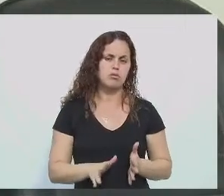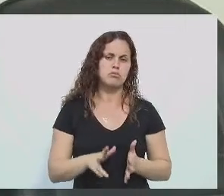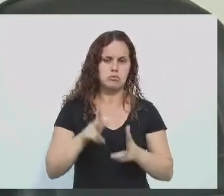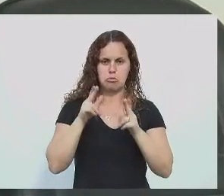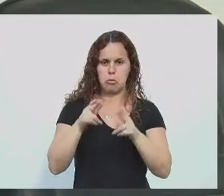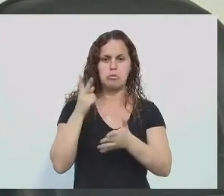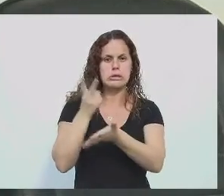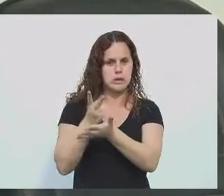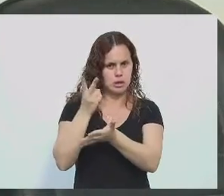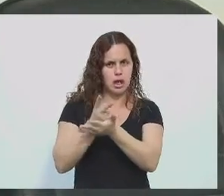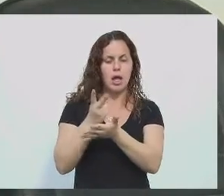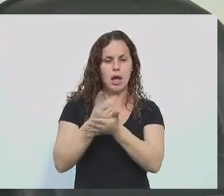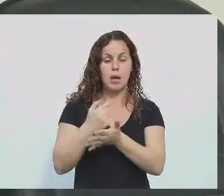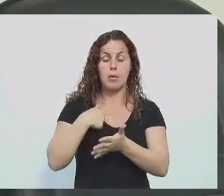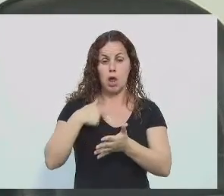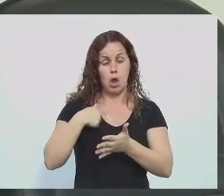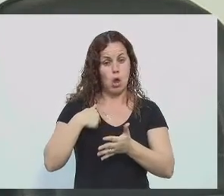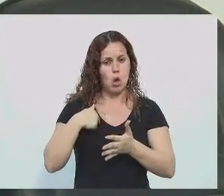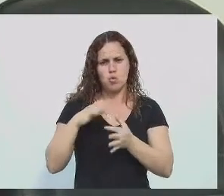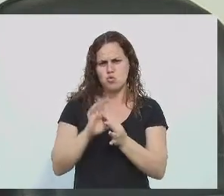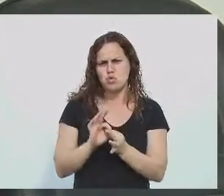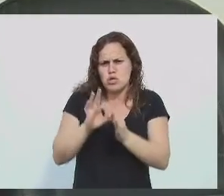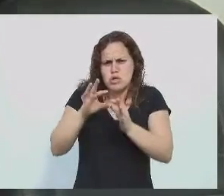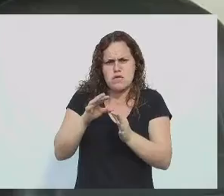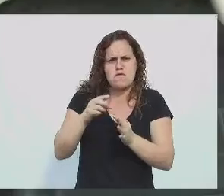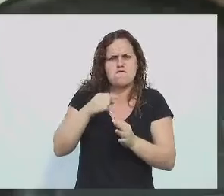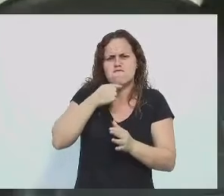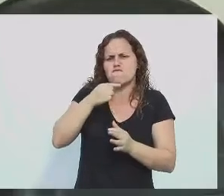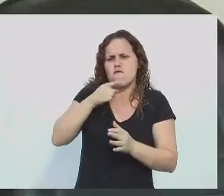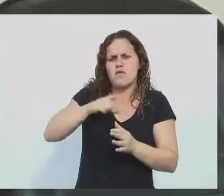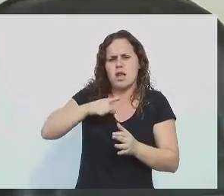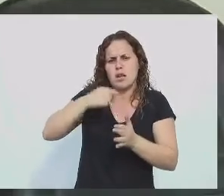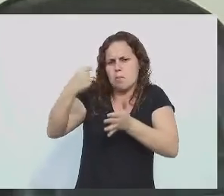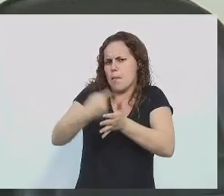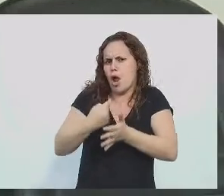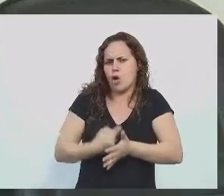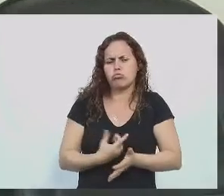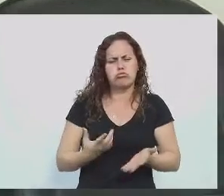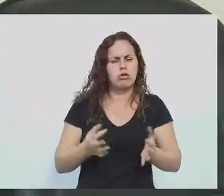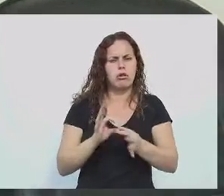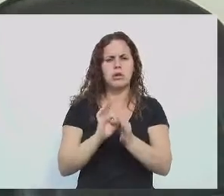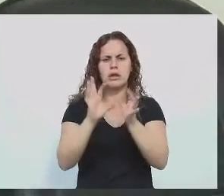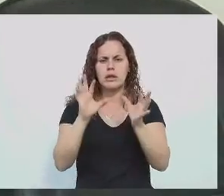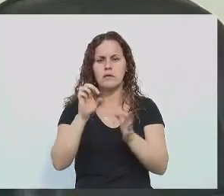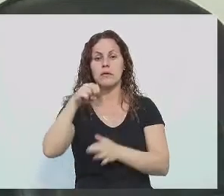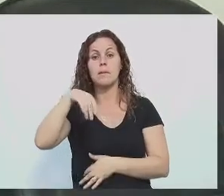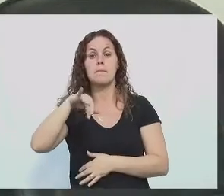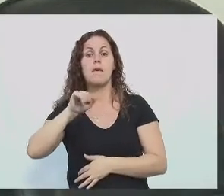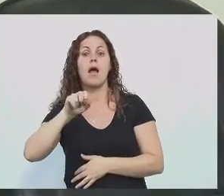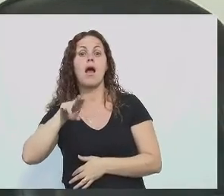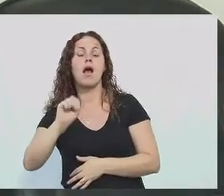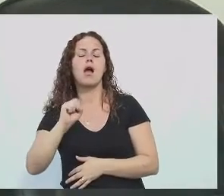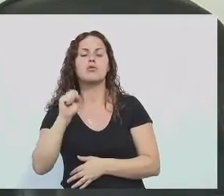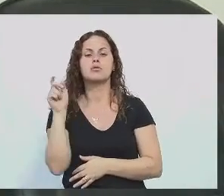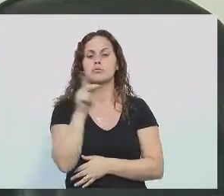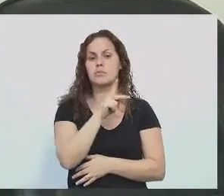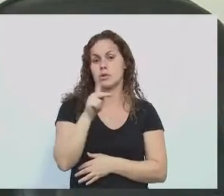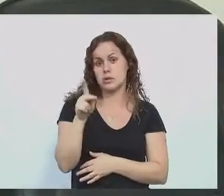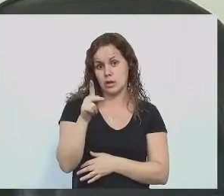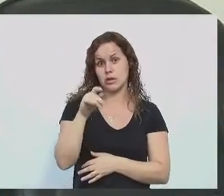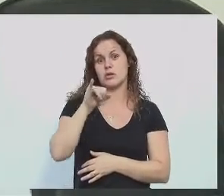à disposição para eventuais esclarecimentos. Marcos Williams dos Santos Fornias, presidente